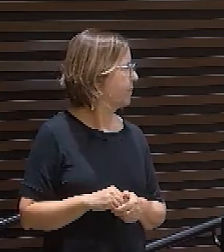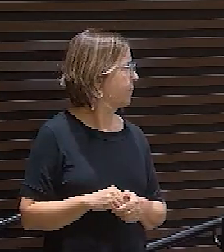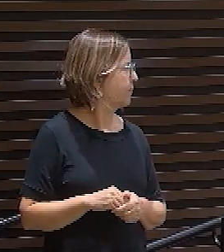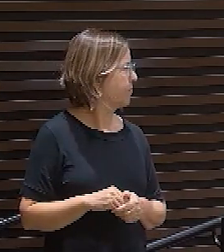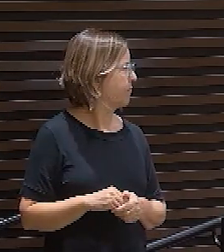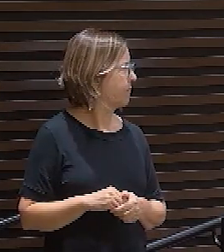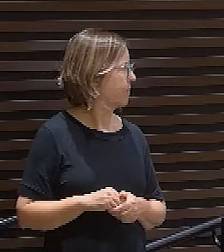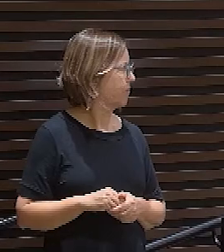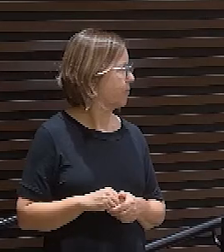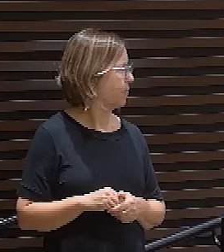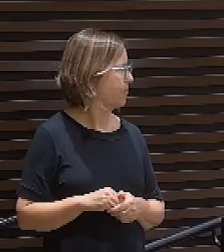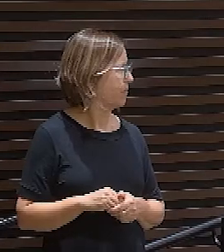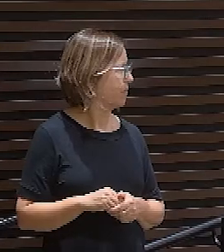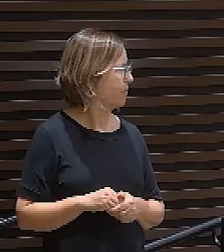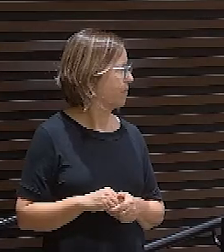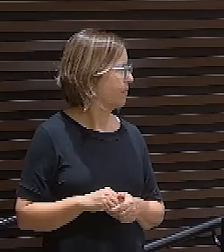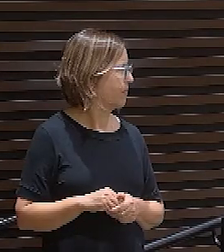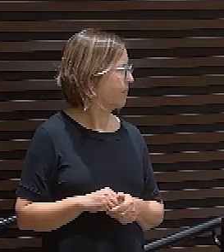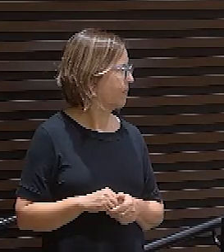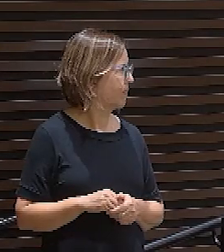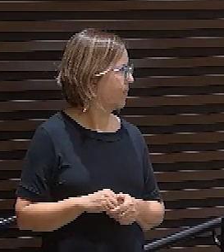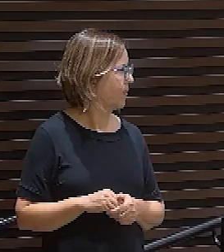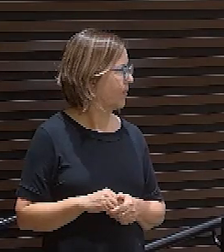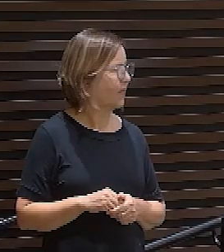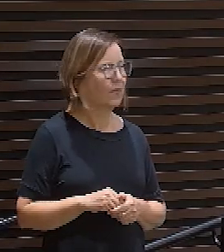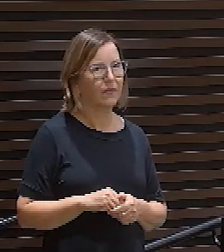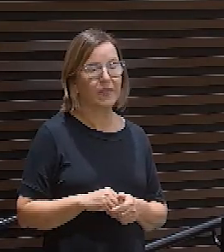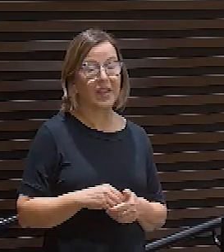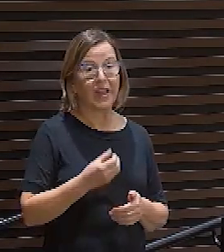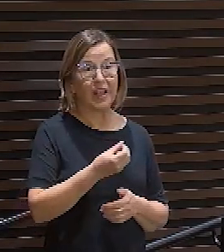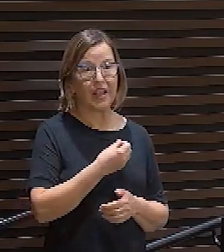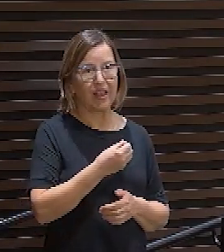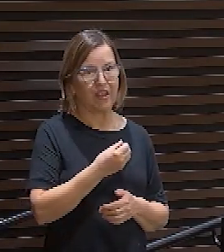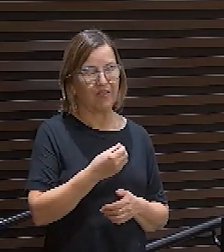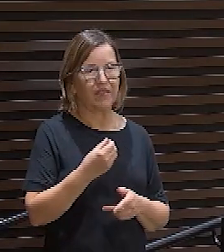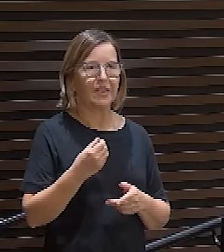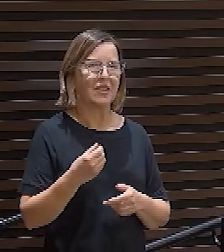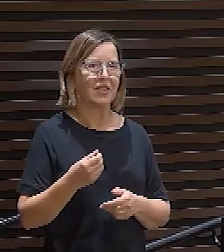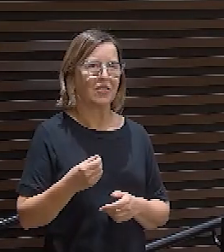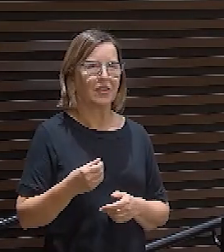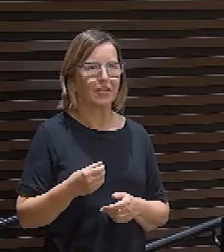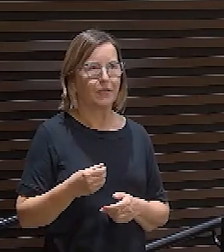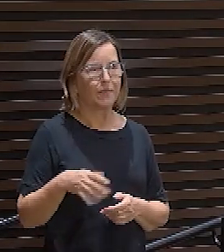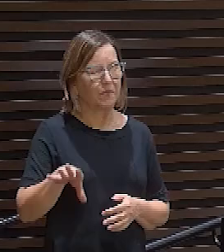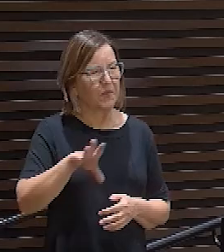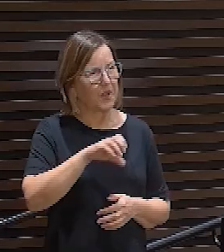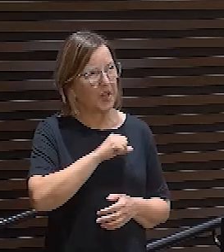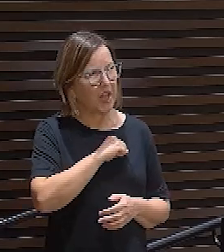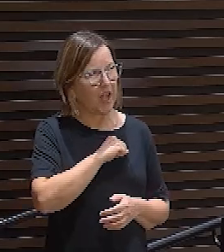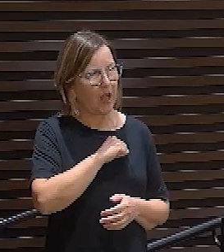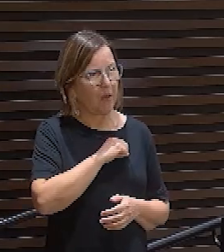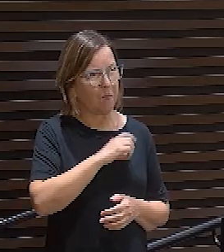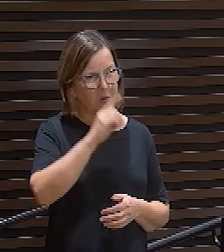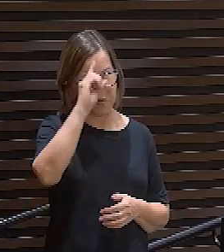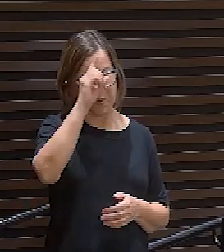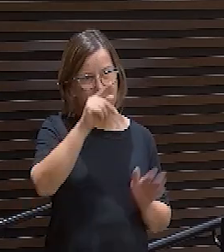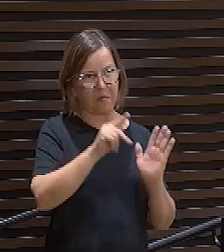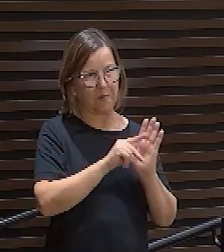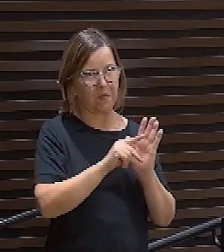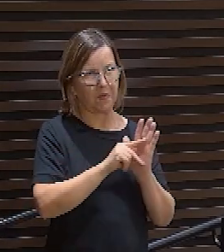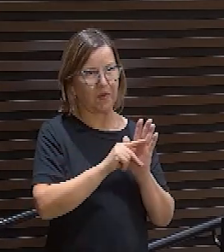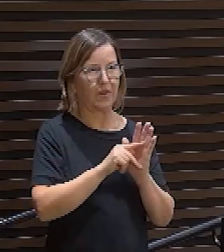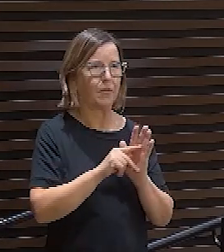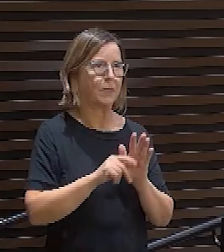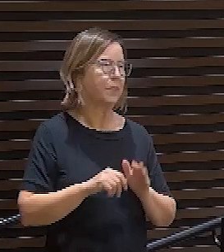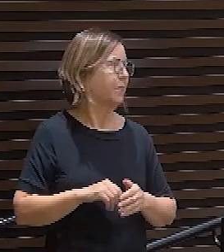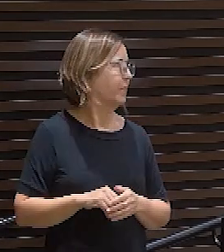paixão, benignidade, amor, domínio próprio, a palavra vai falar depois que contra essas coisas